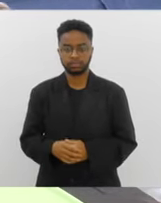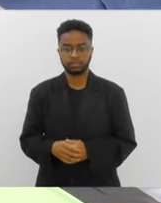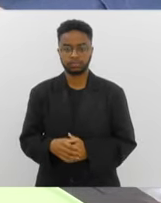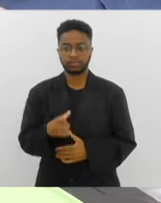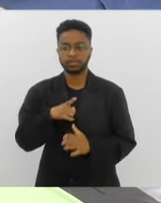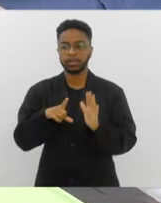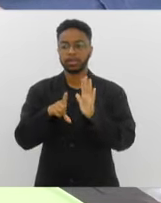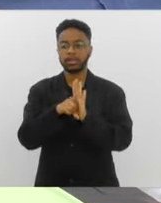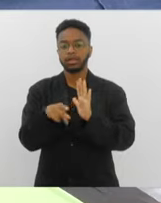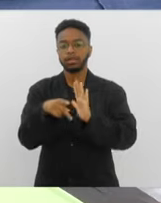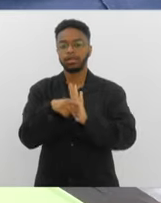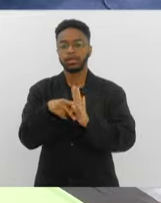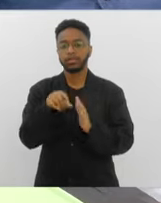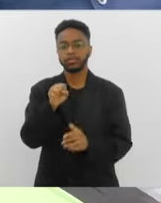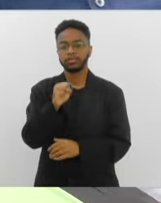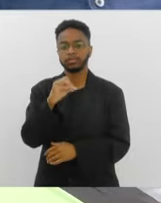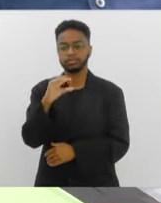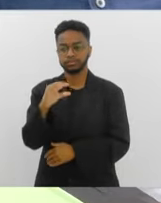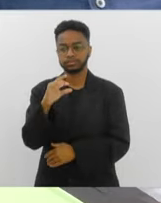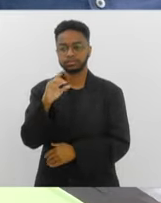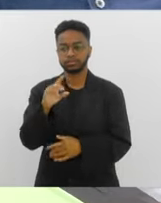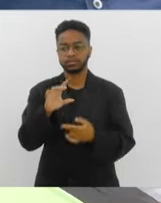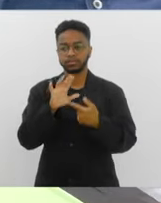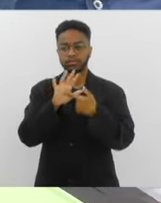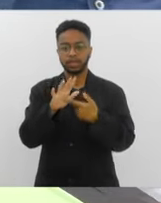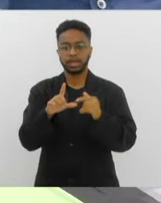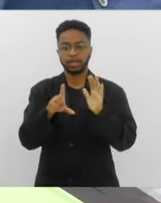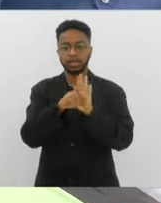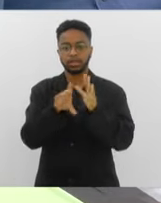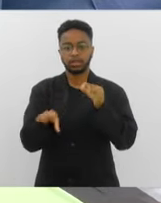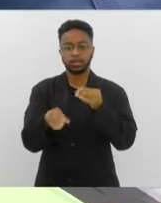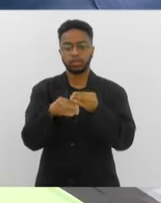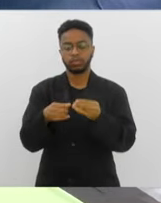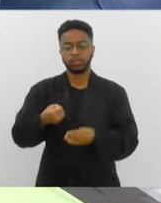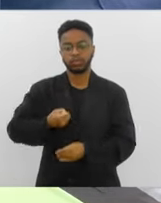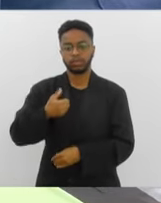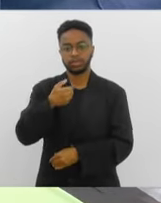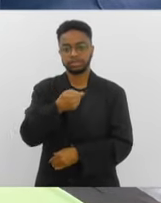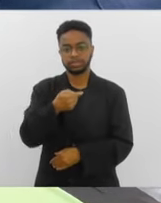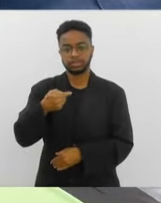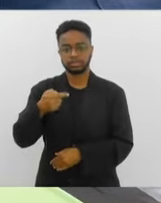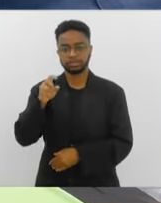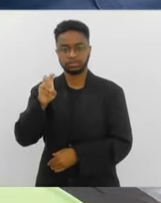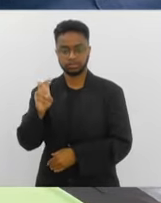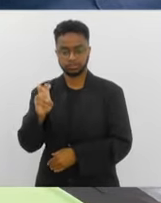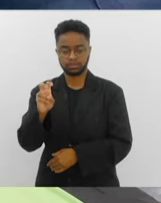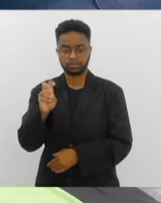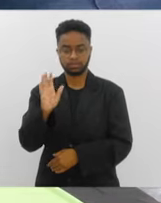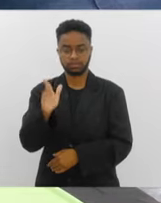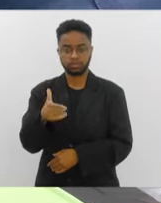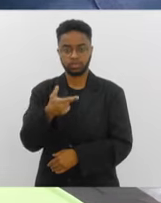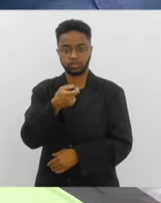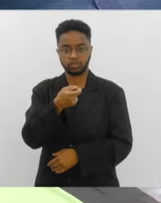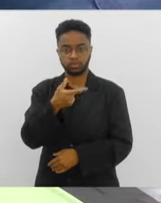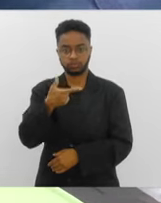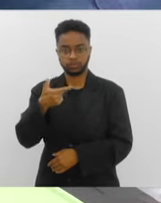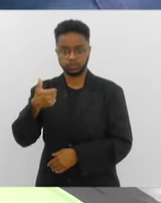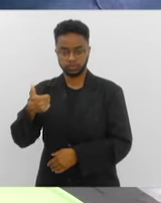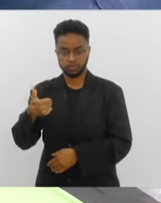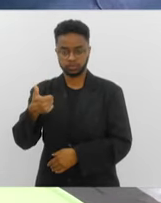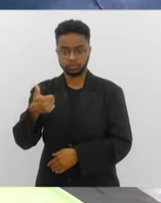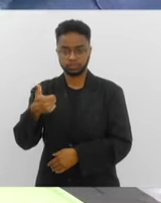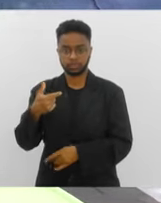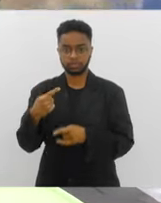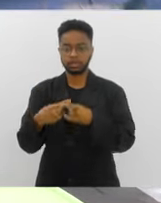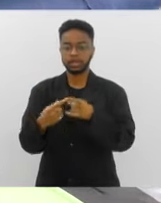A lei de Santa Catarina é a lei complementar número 775 de 2021,